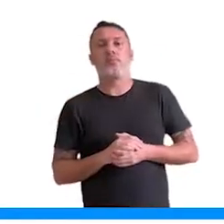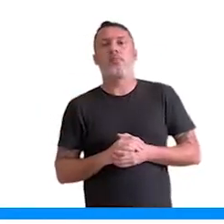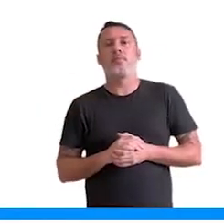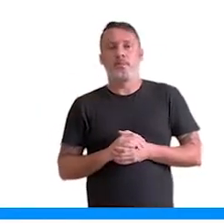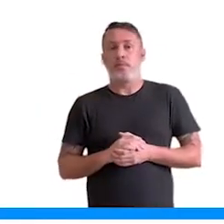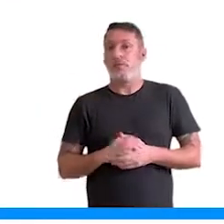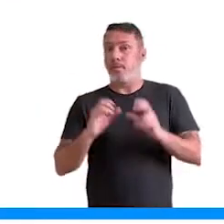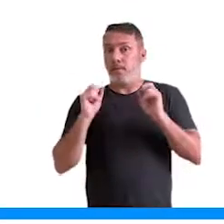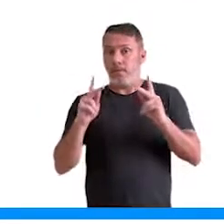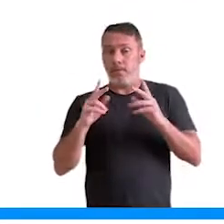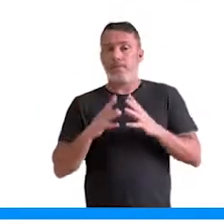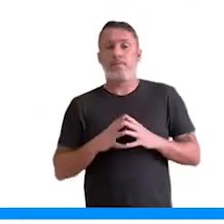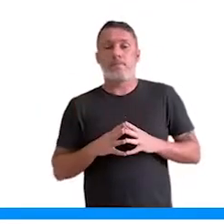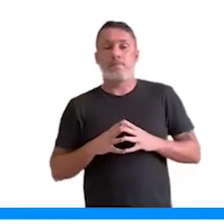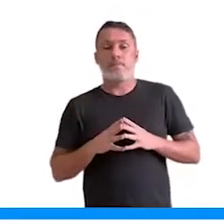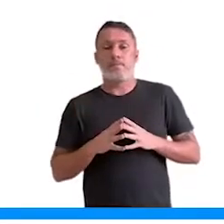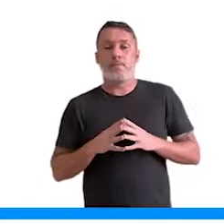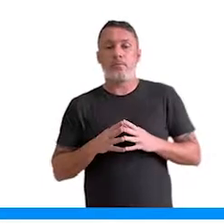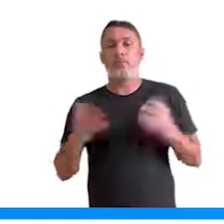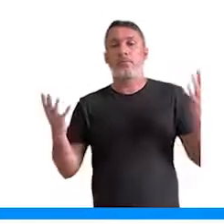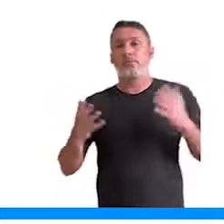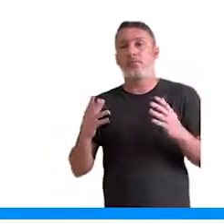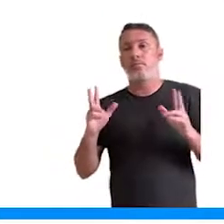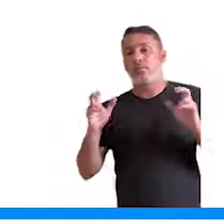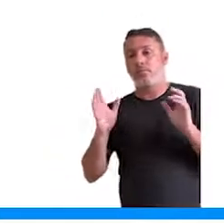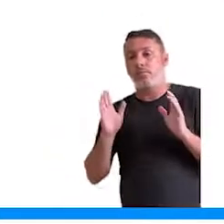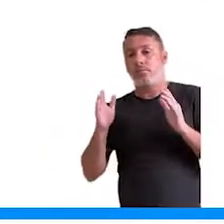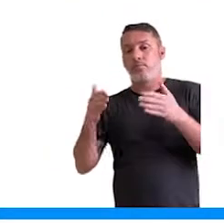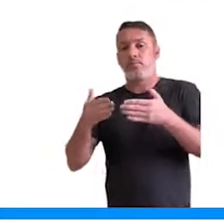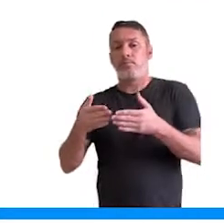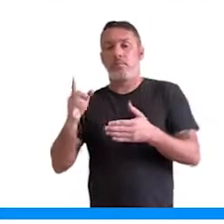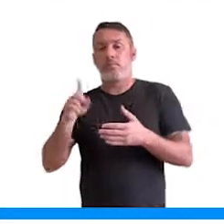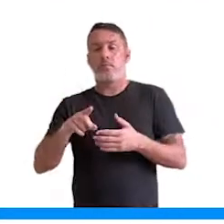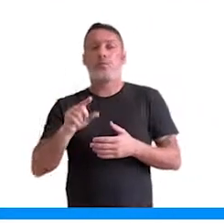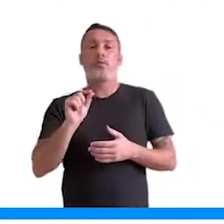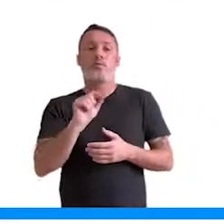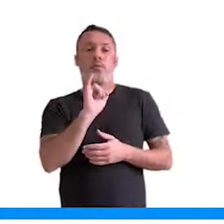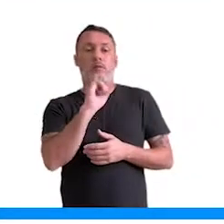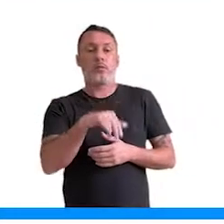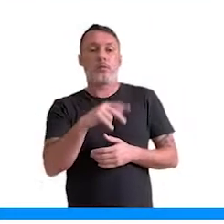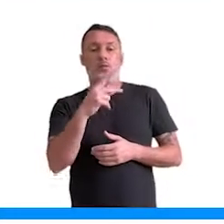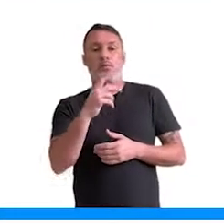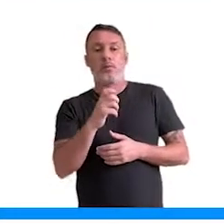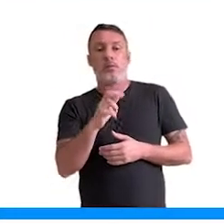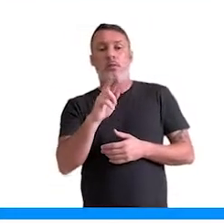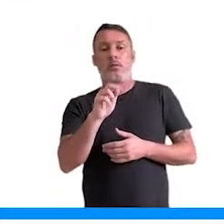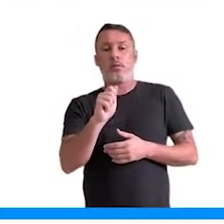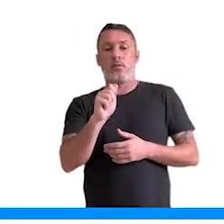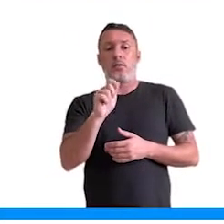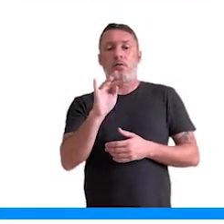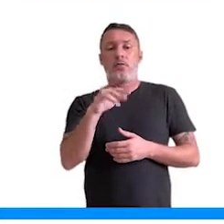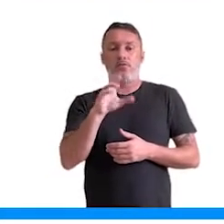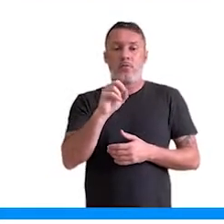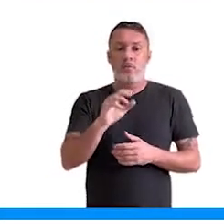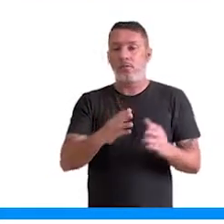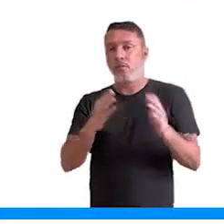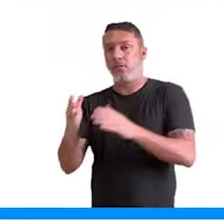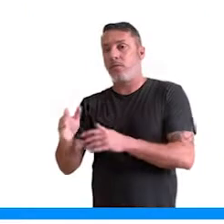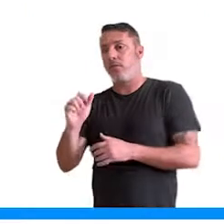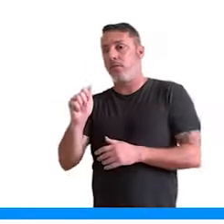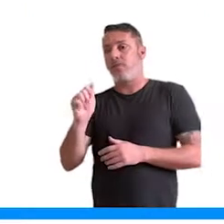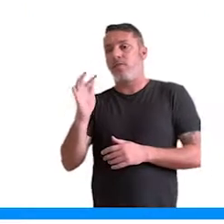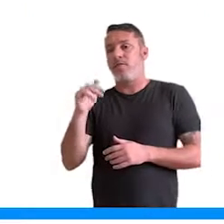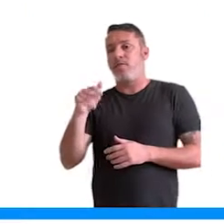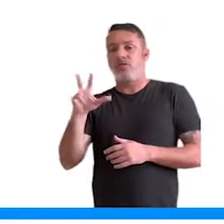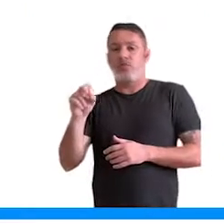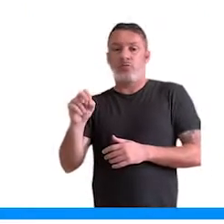que eles deem. Bueno, e agora sim vamos a ver o imperativo. Já sabemos como funciona o subjuntivo, vamos